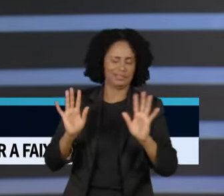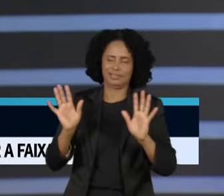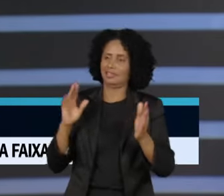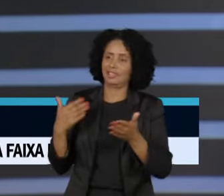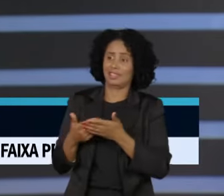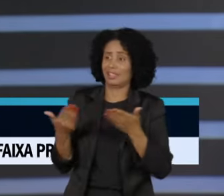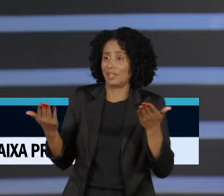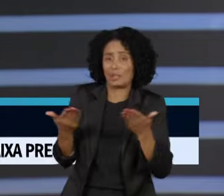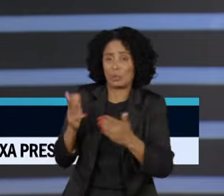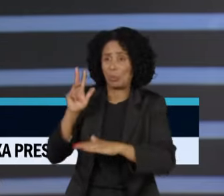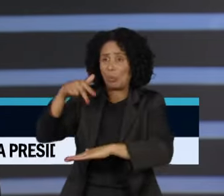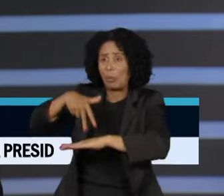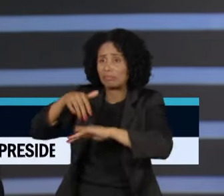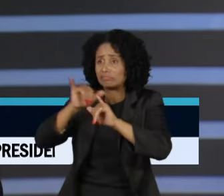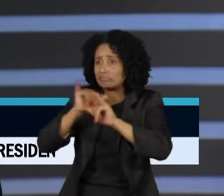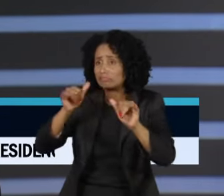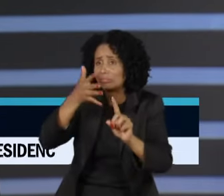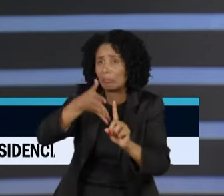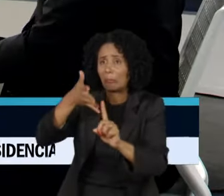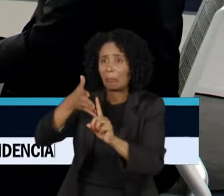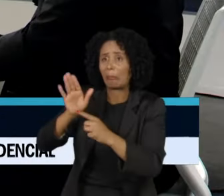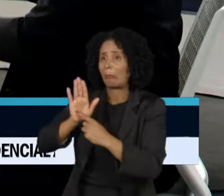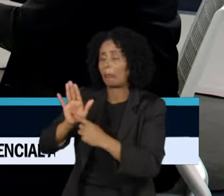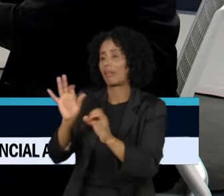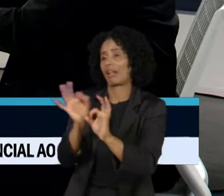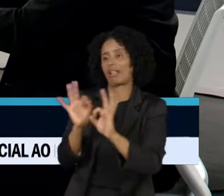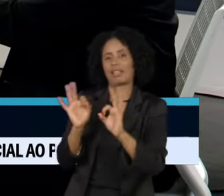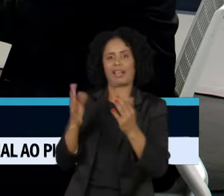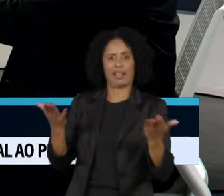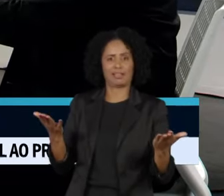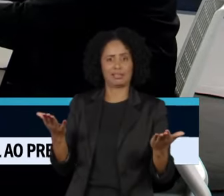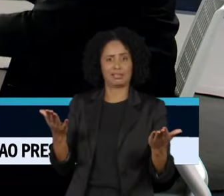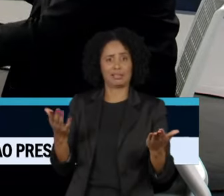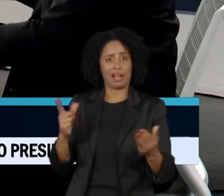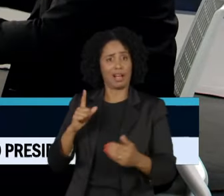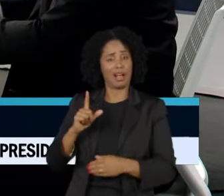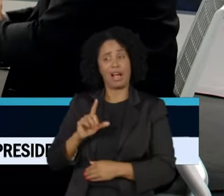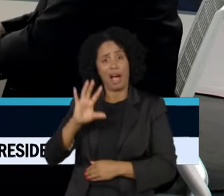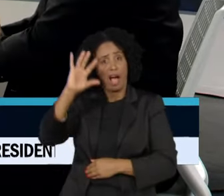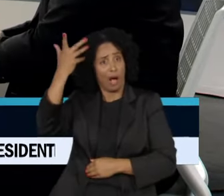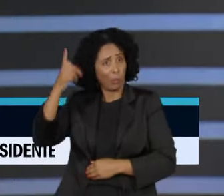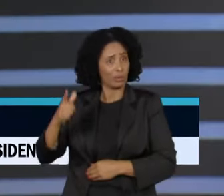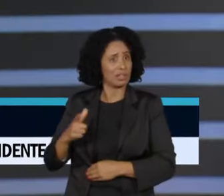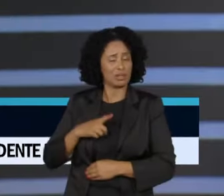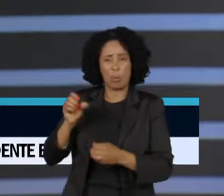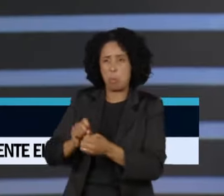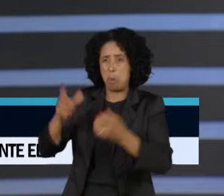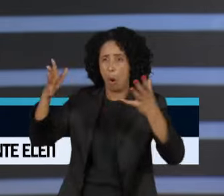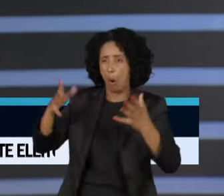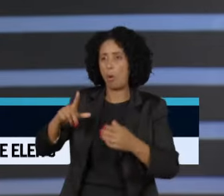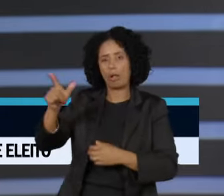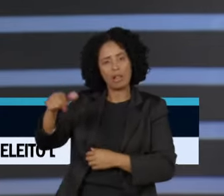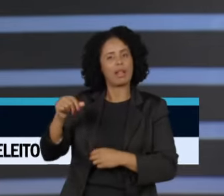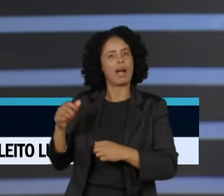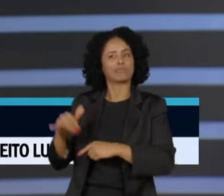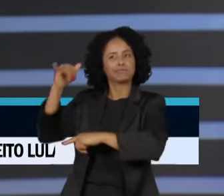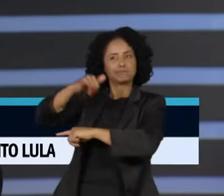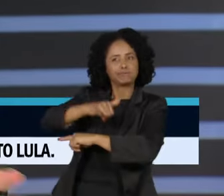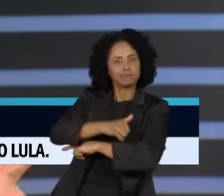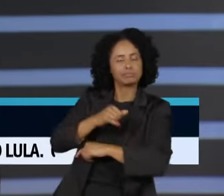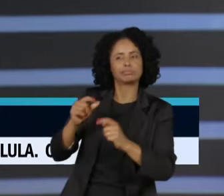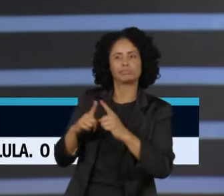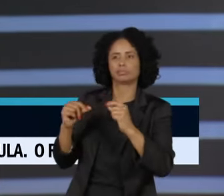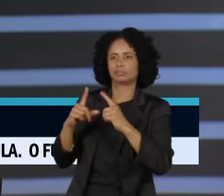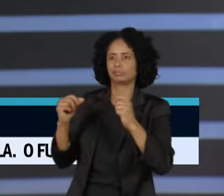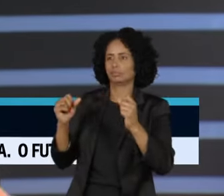ele nem se manifestou diante da bomba plantada num caminhão de combustível que podia ter explodido no aeroporto de Brasília, né? E aí